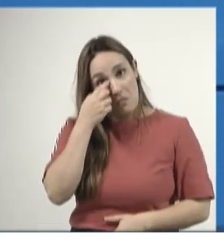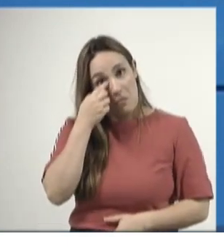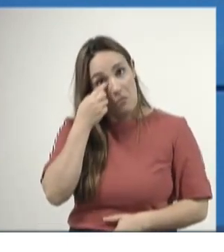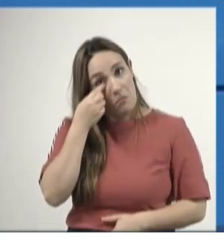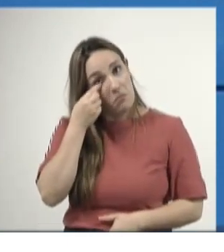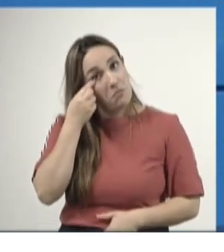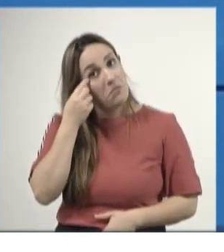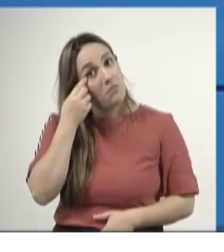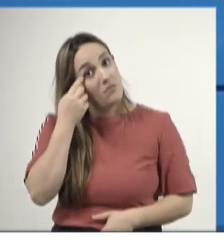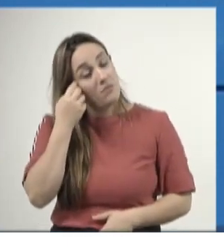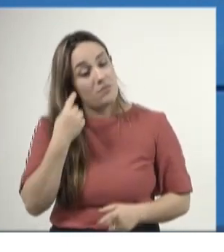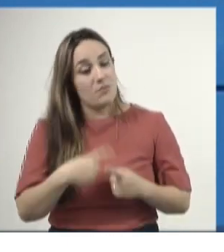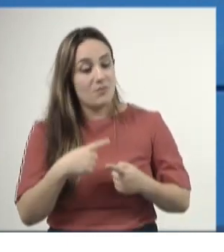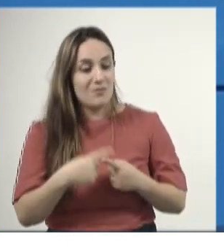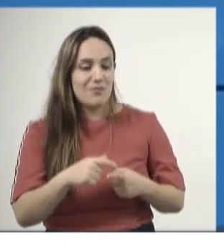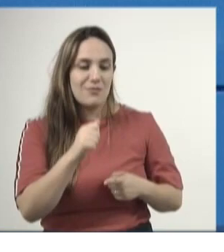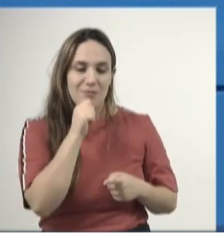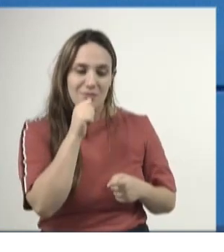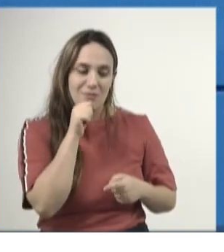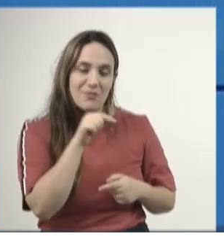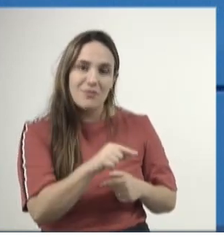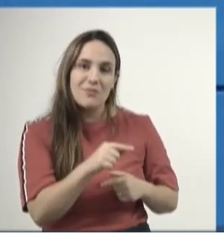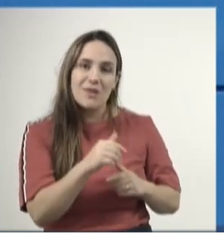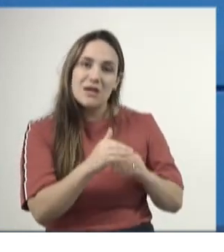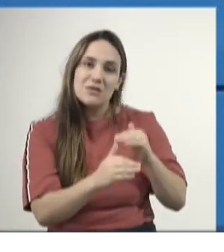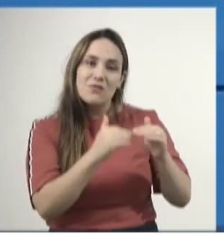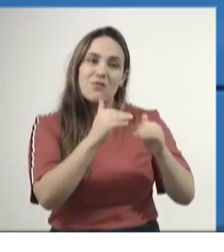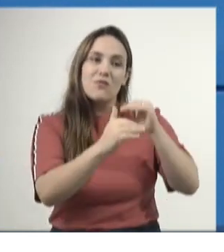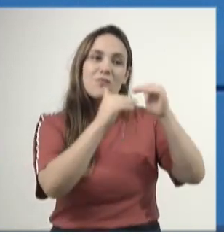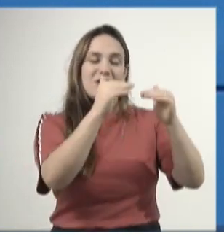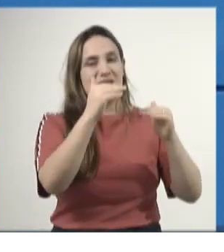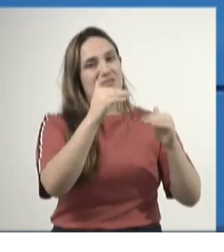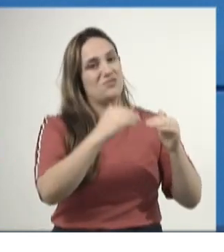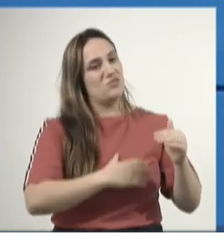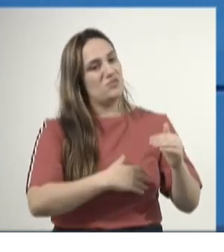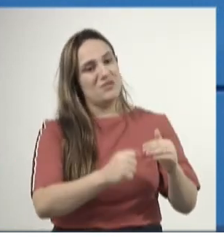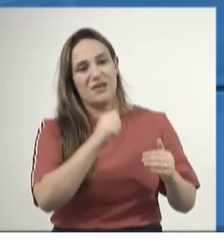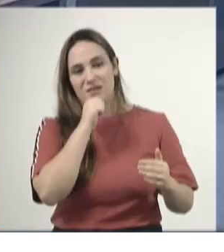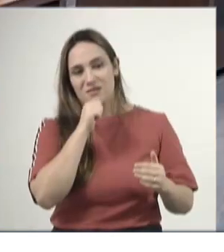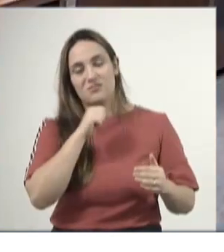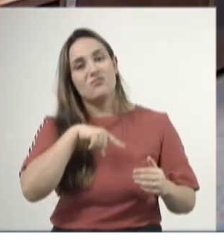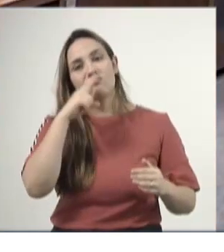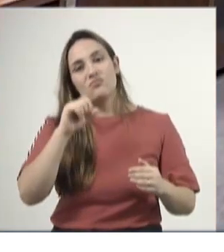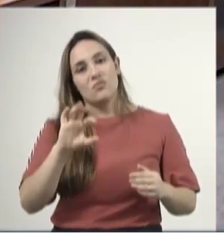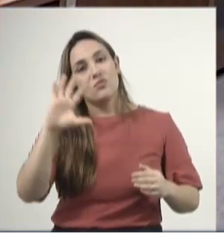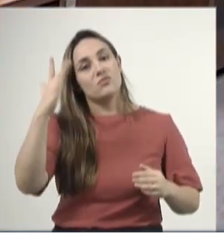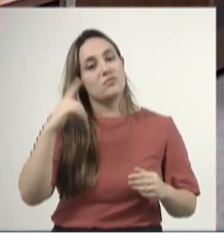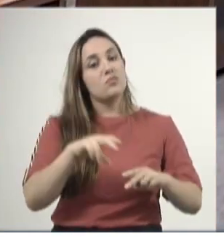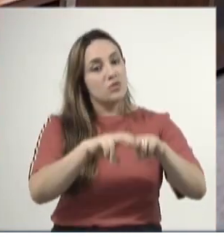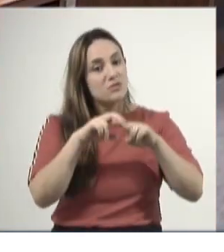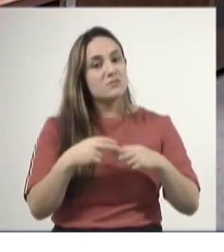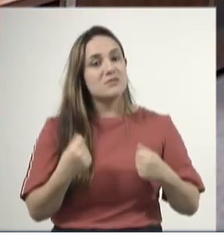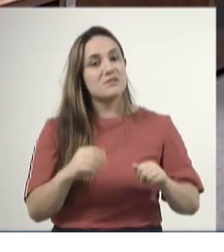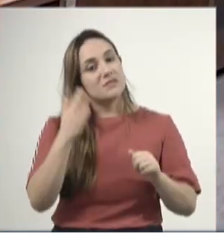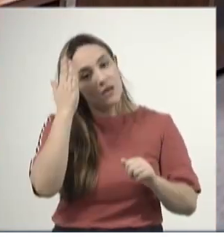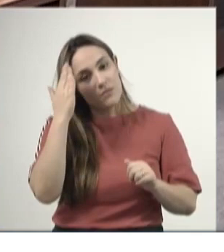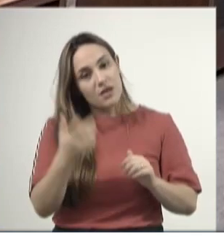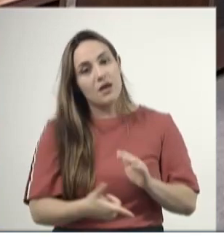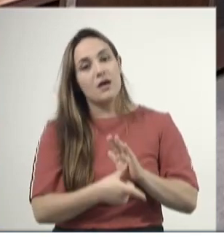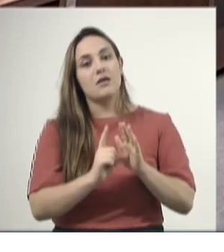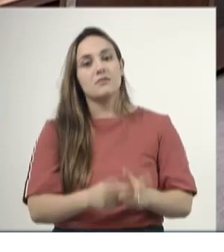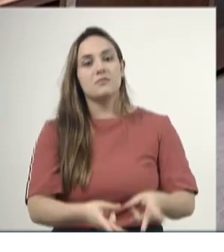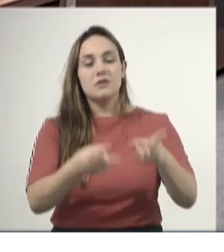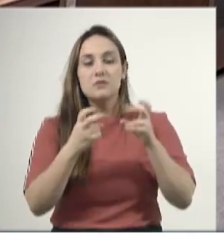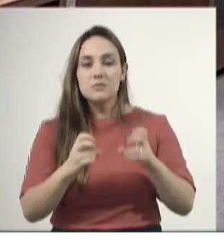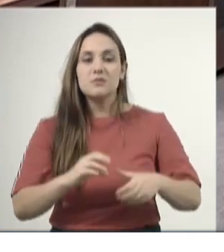em desenvolvimento de uma ideação suicida. Ela ainda não está concretizada. Isso é extremamente importante. Então, o